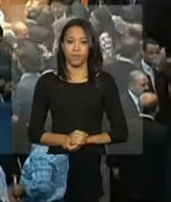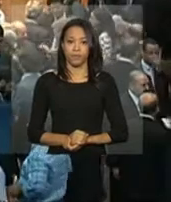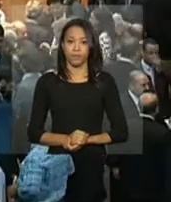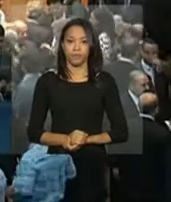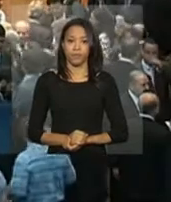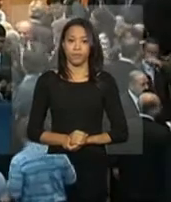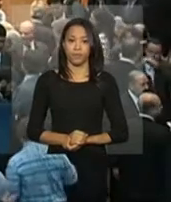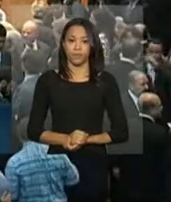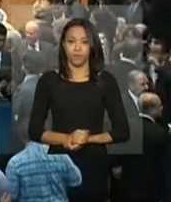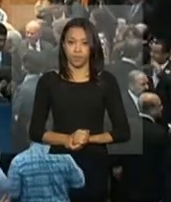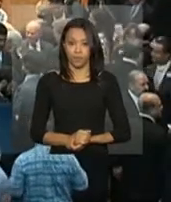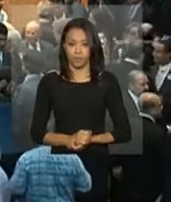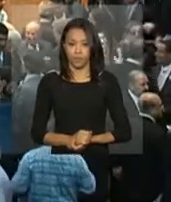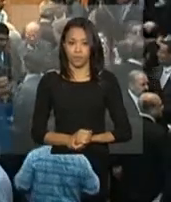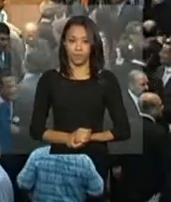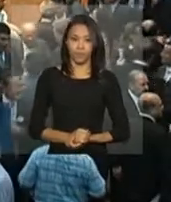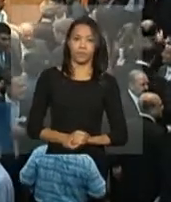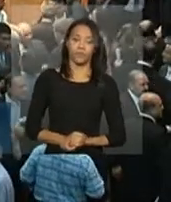mundo